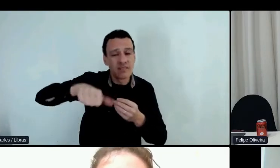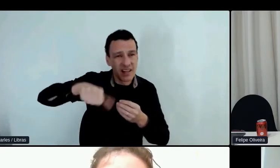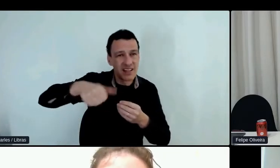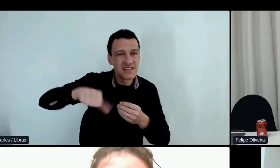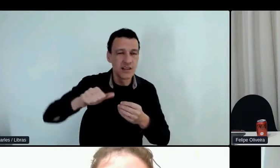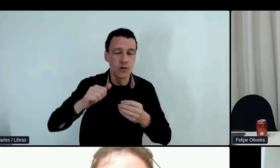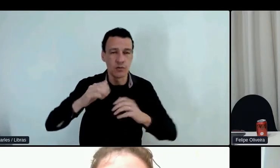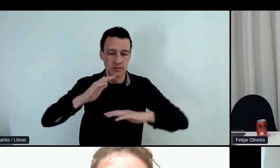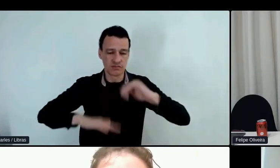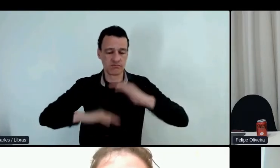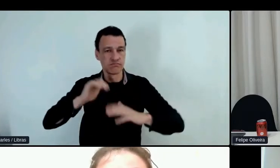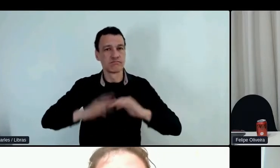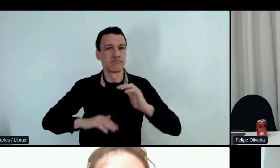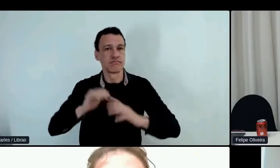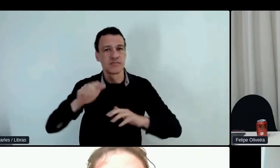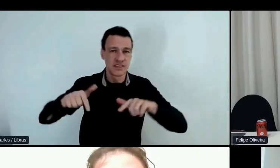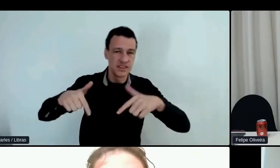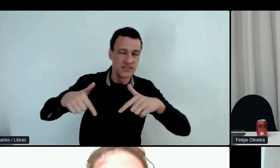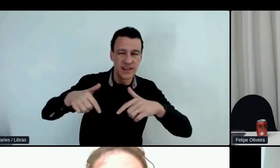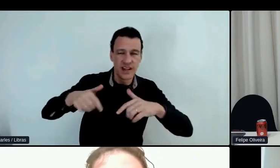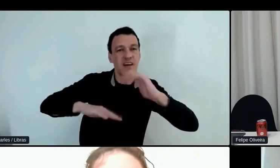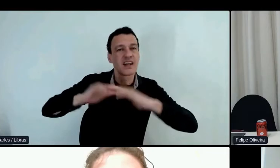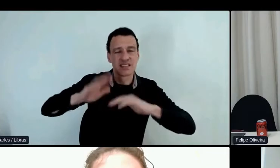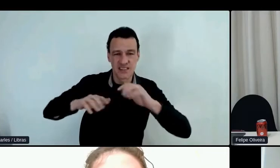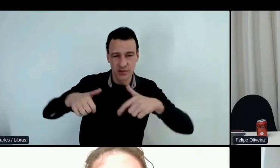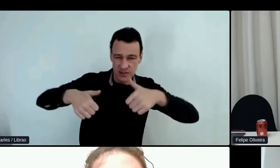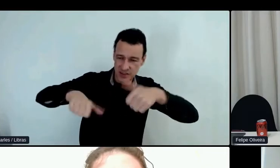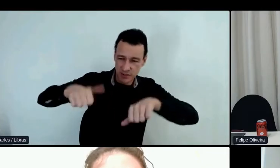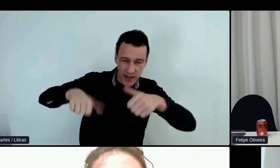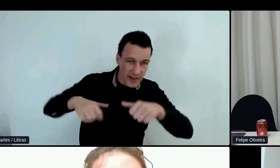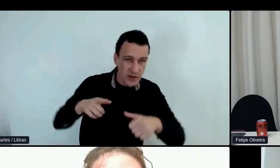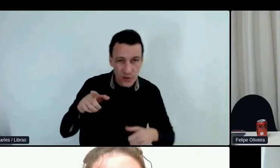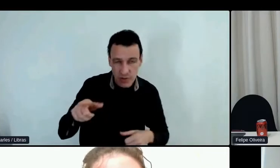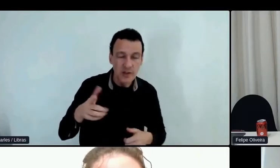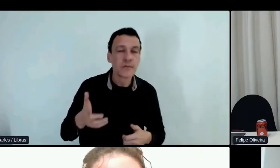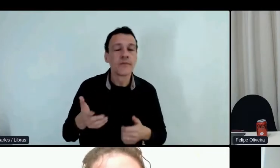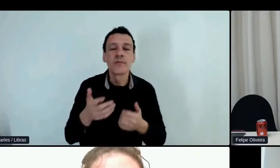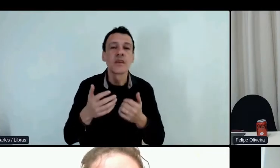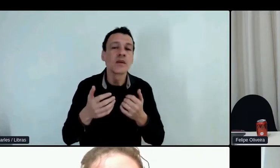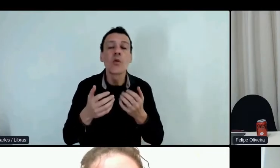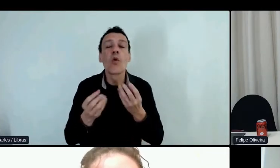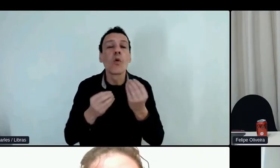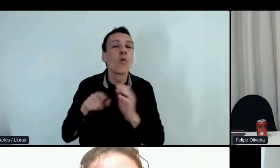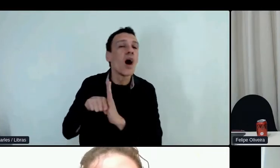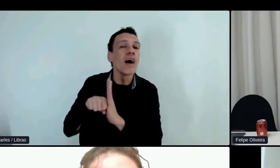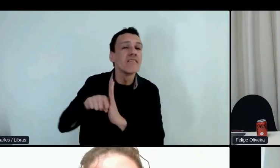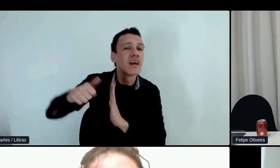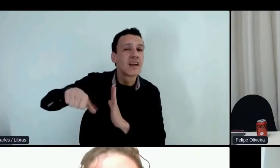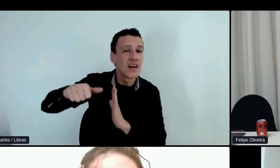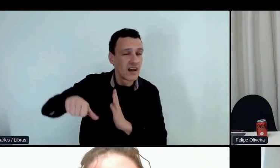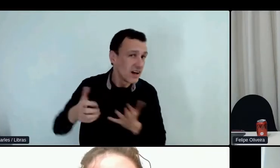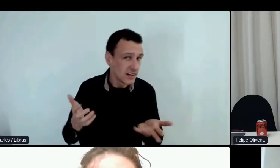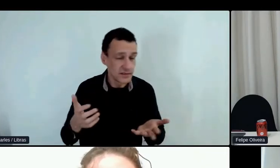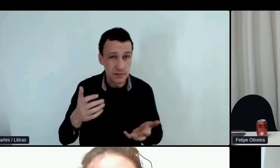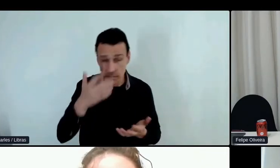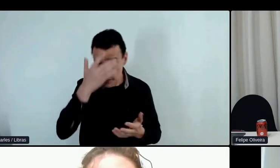inclusão, em todos os aspectos, inclusive nas questões